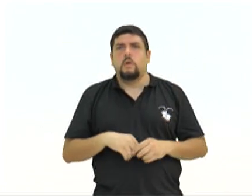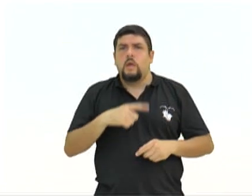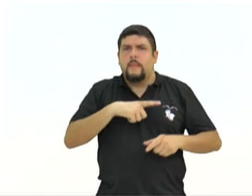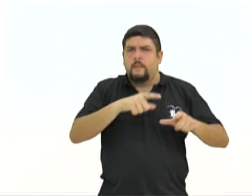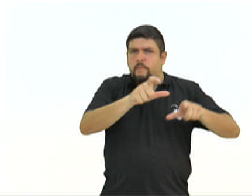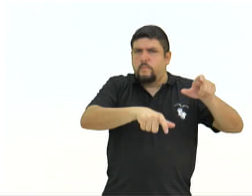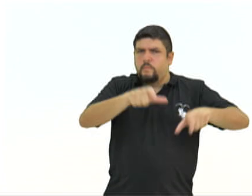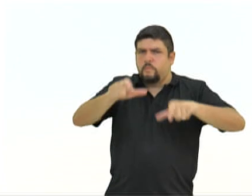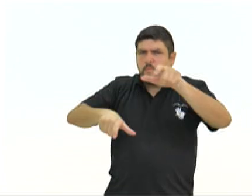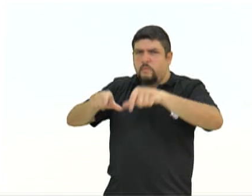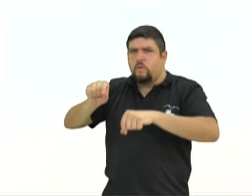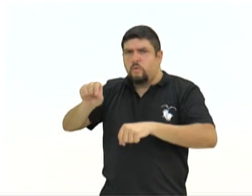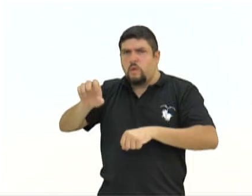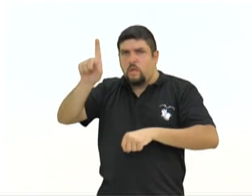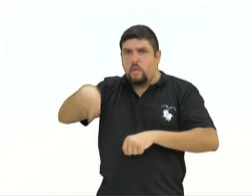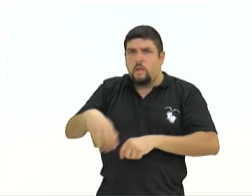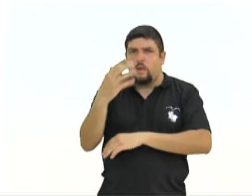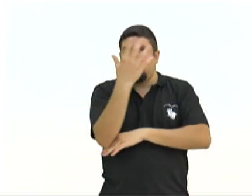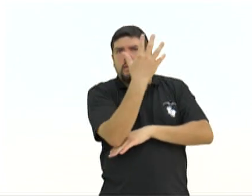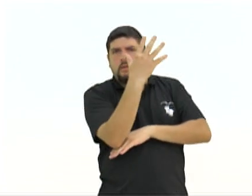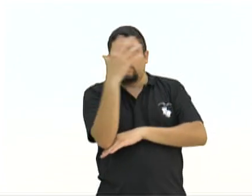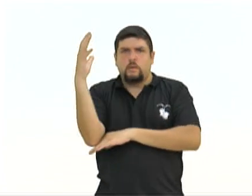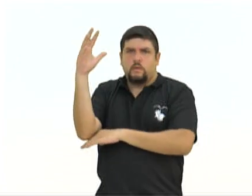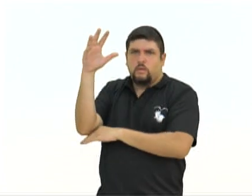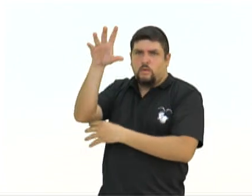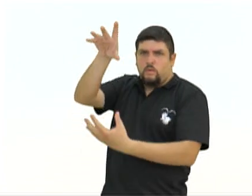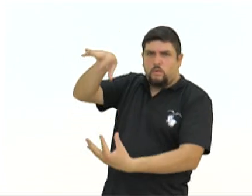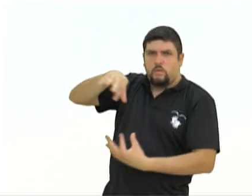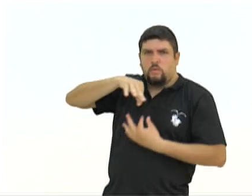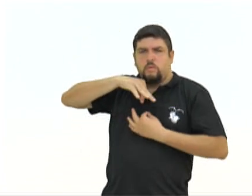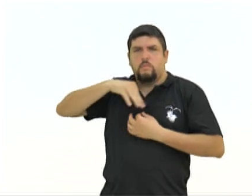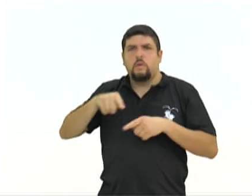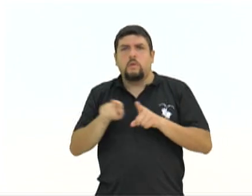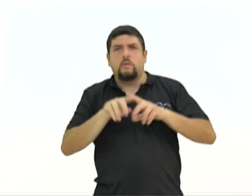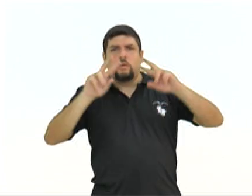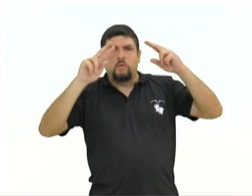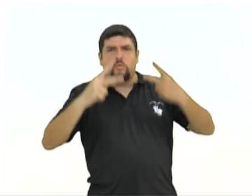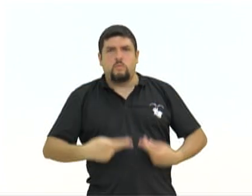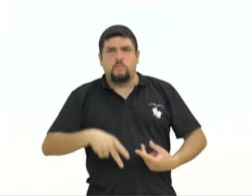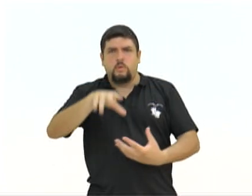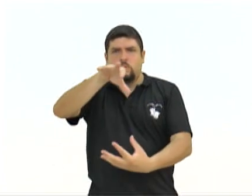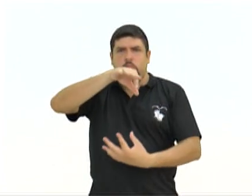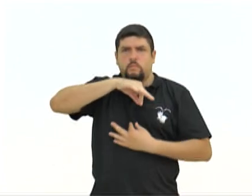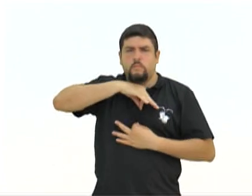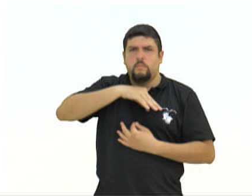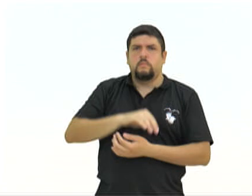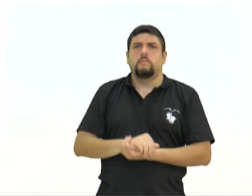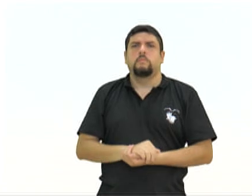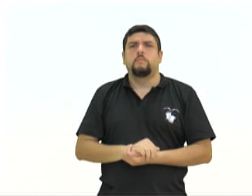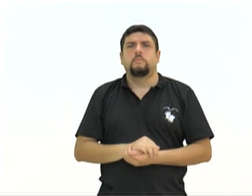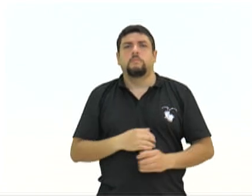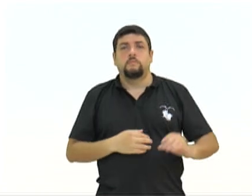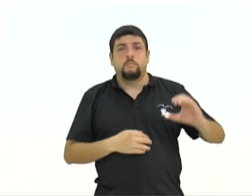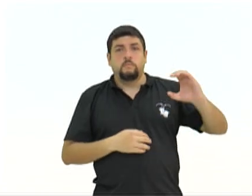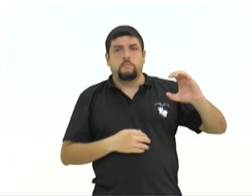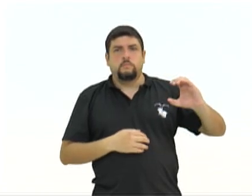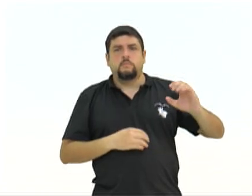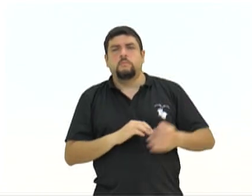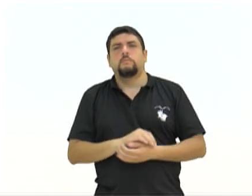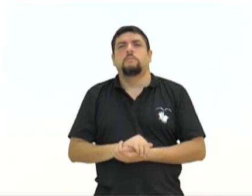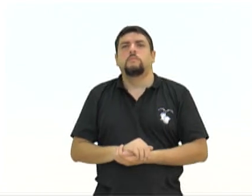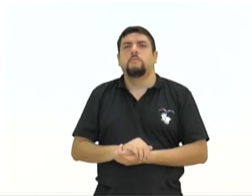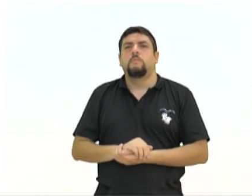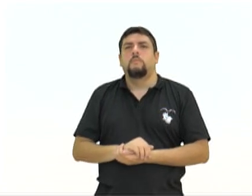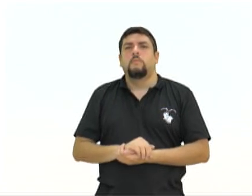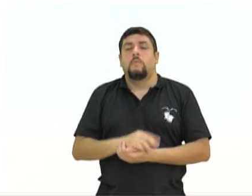que incorporam as forças da natureza e as características humanas. C. Algo ou alguém cuja existência